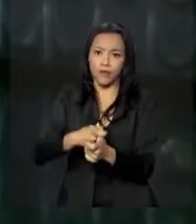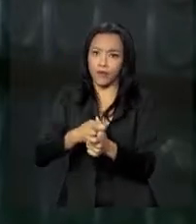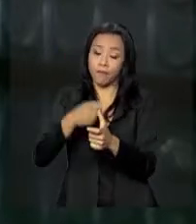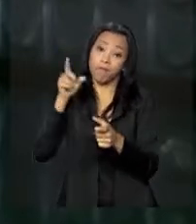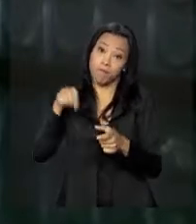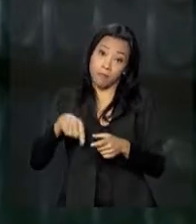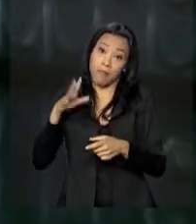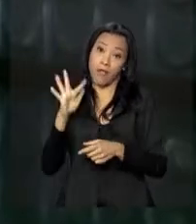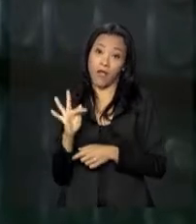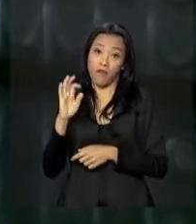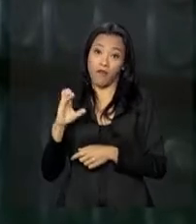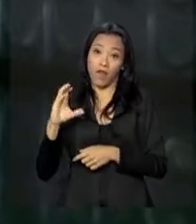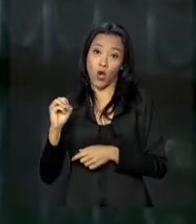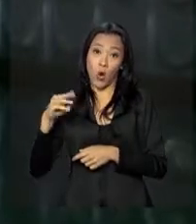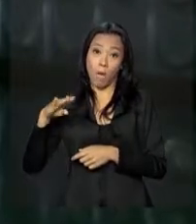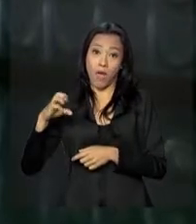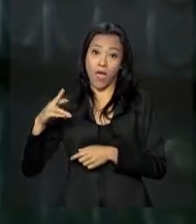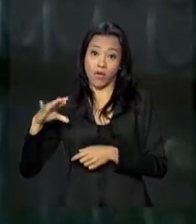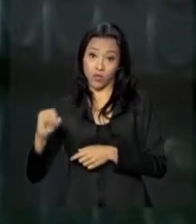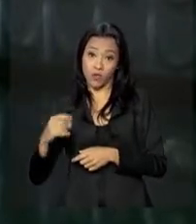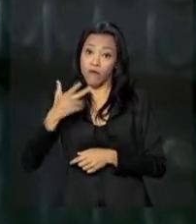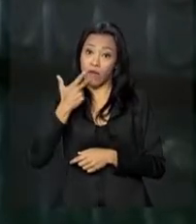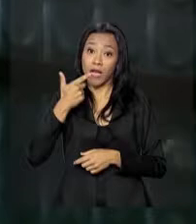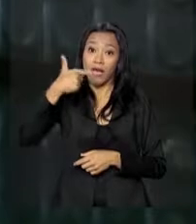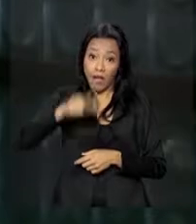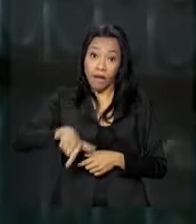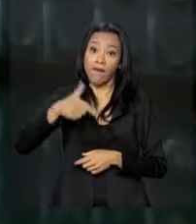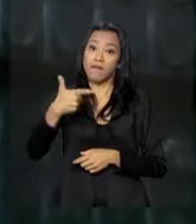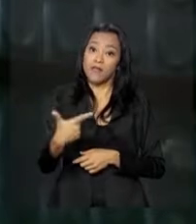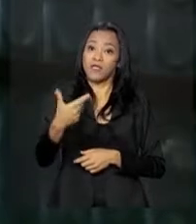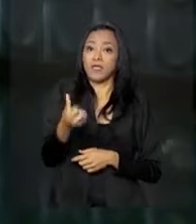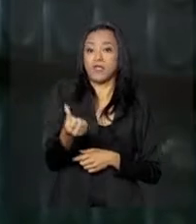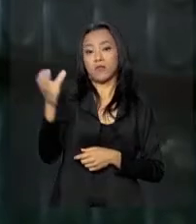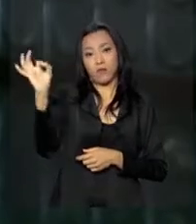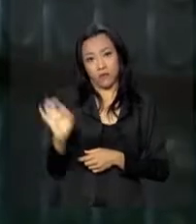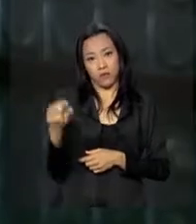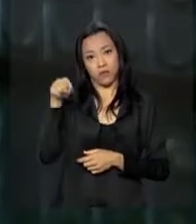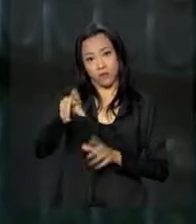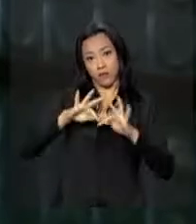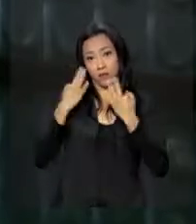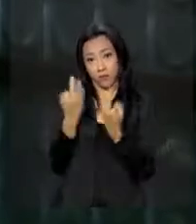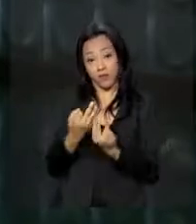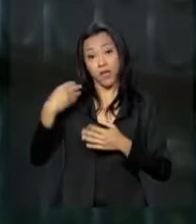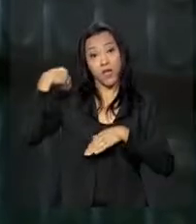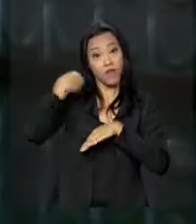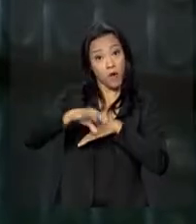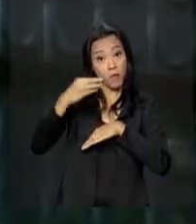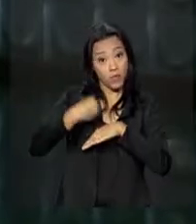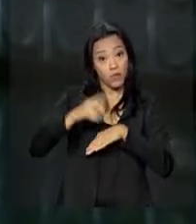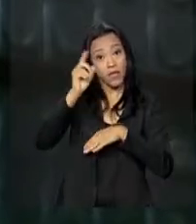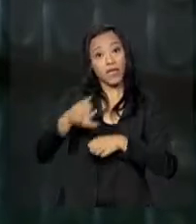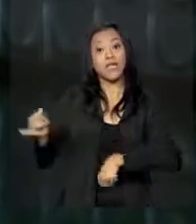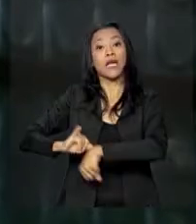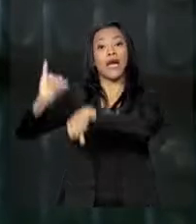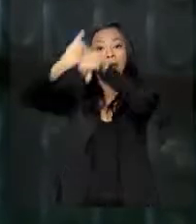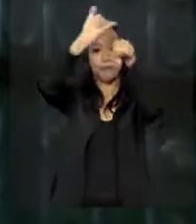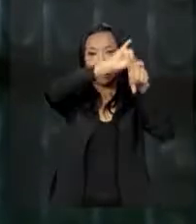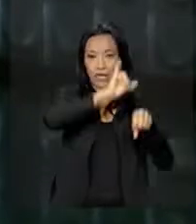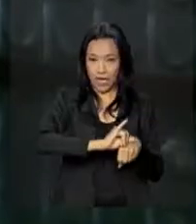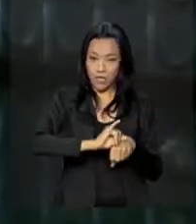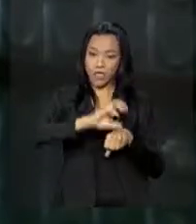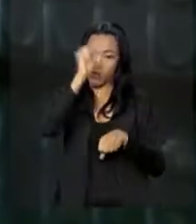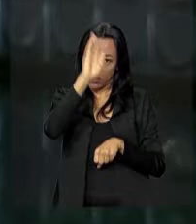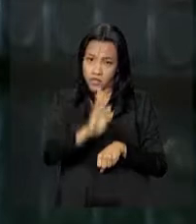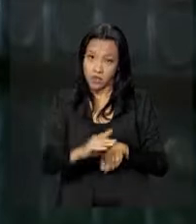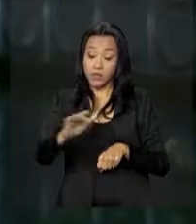fecomércio aponta 26 por cento destas famílias lembrando que esses dados são das capitais brasileiras o superendividamento